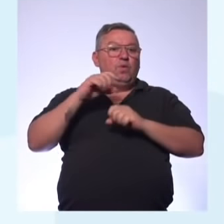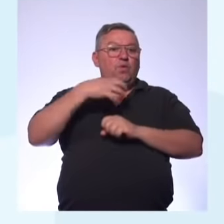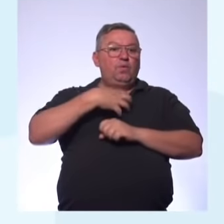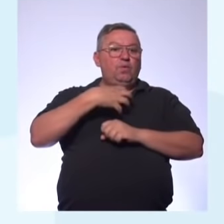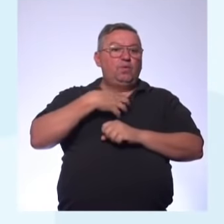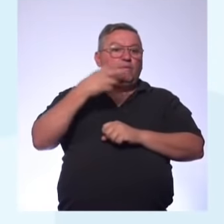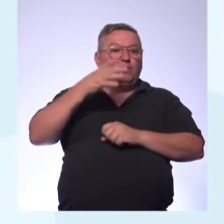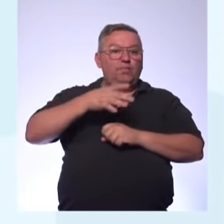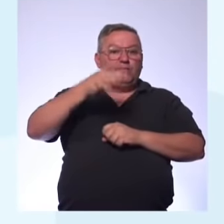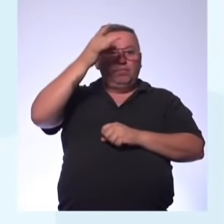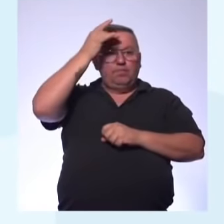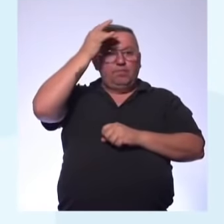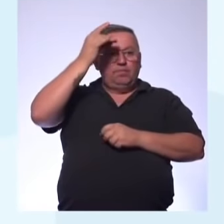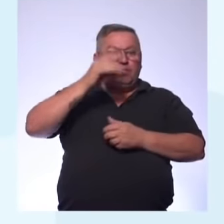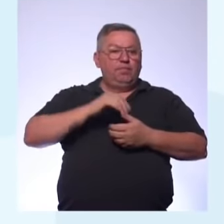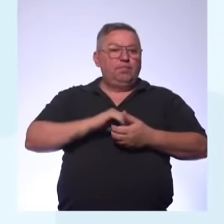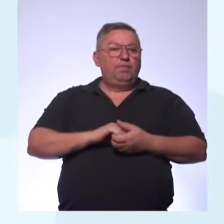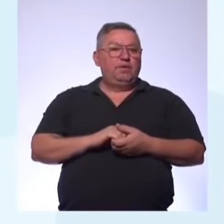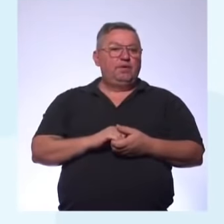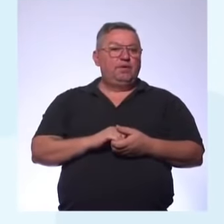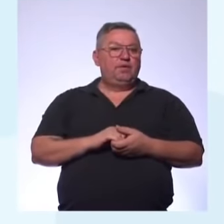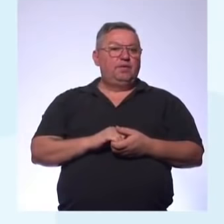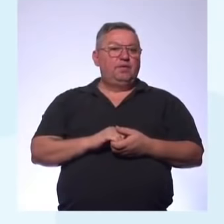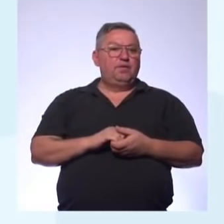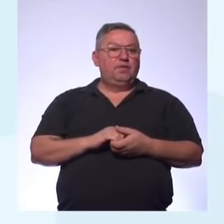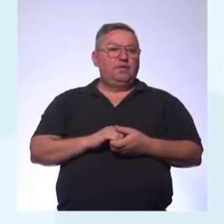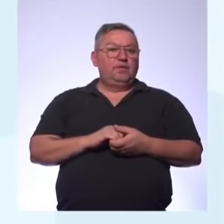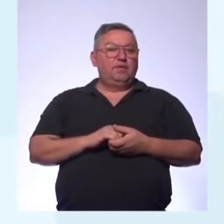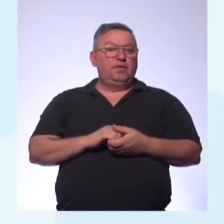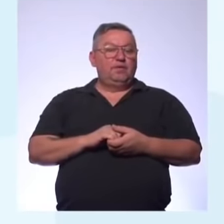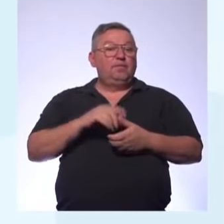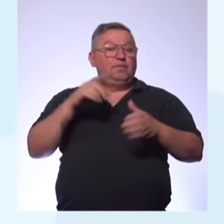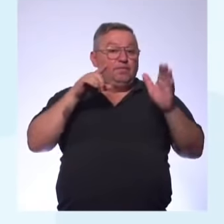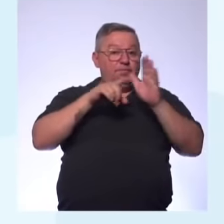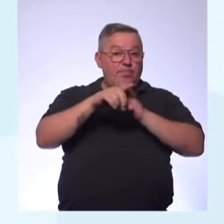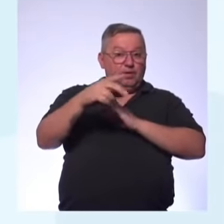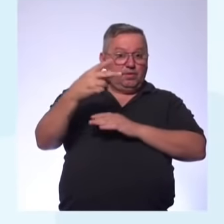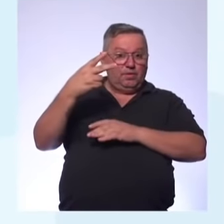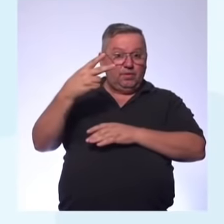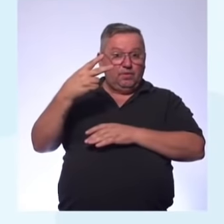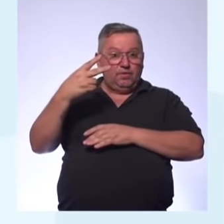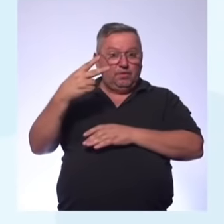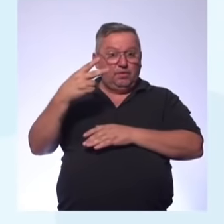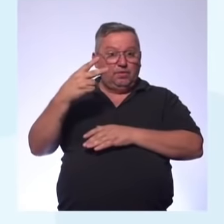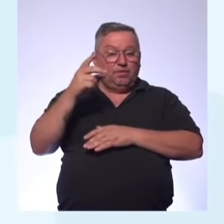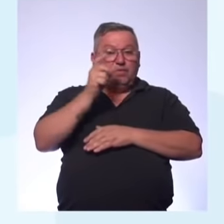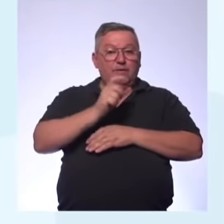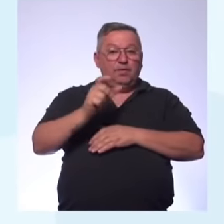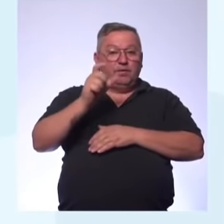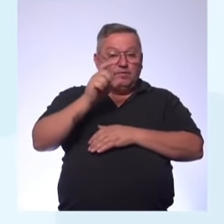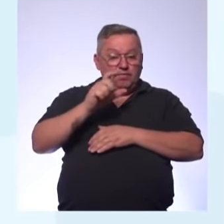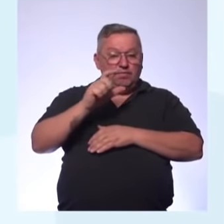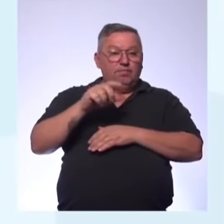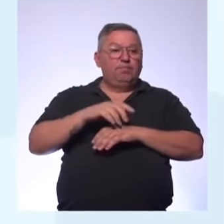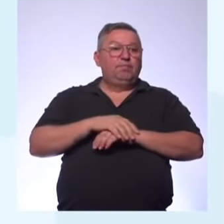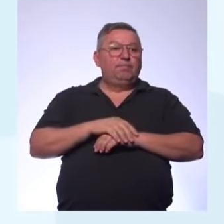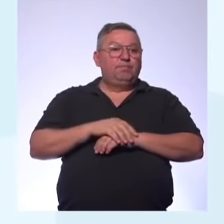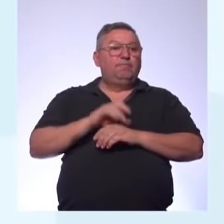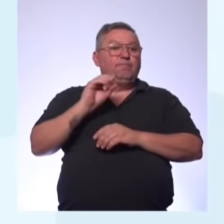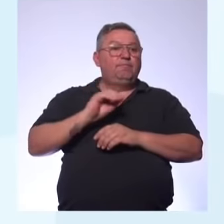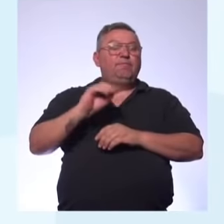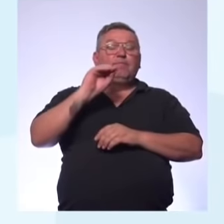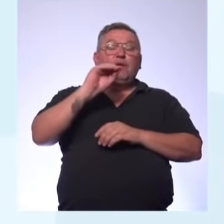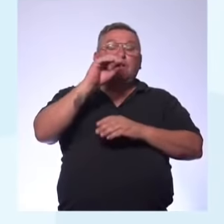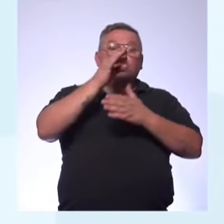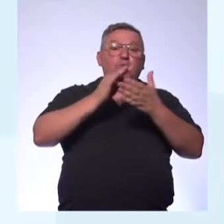comportamentos adquiridos ou vendidos e a mesma coisa você vai na pergunta dois e vai pegar essa palavra Lane de beheira ver se